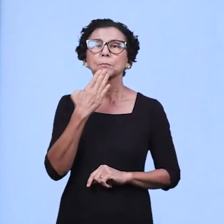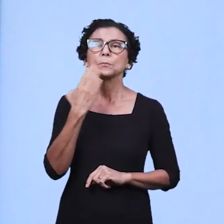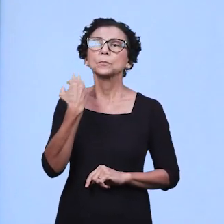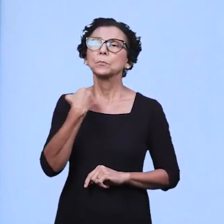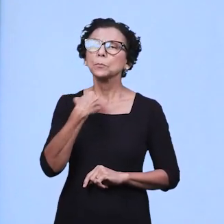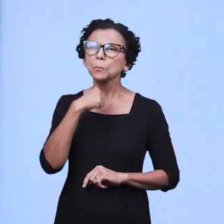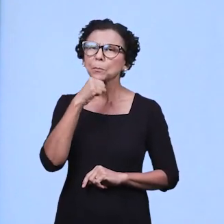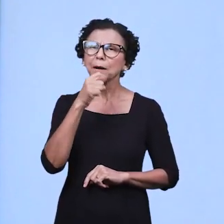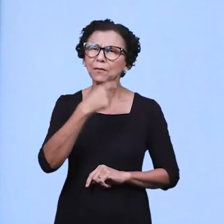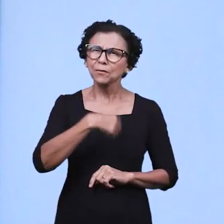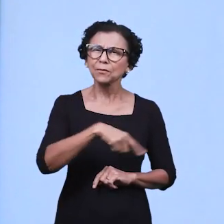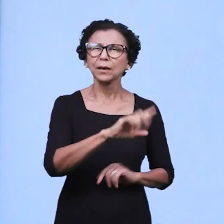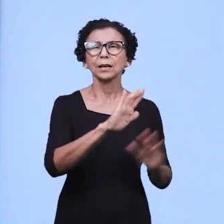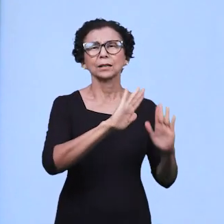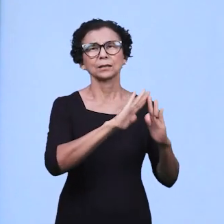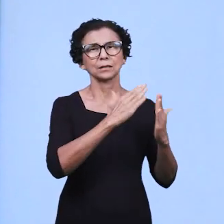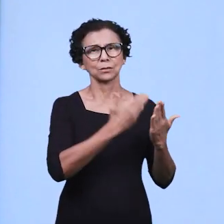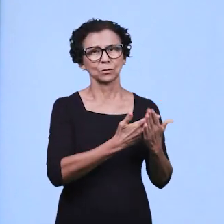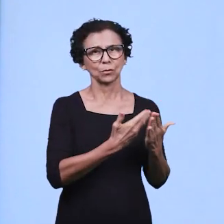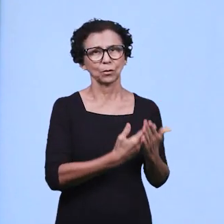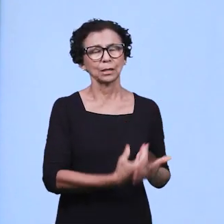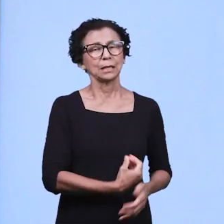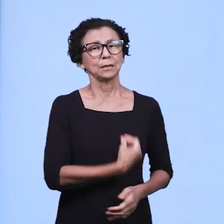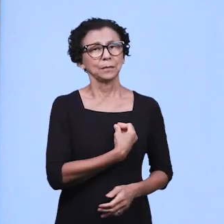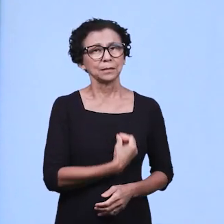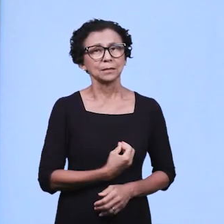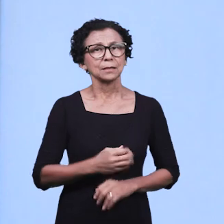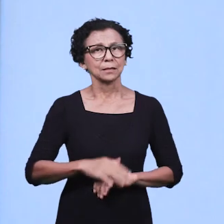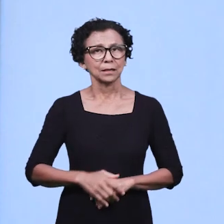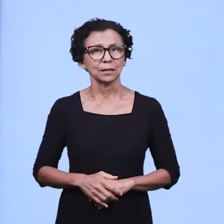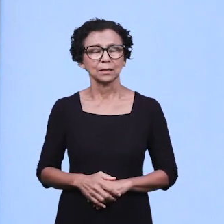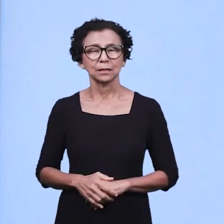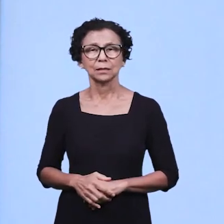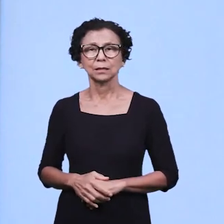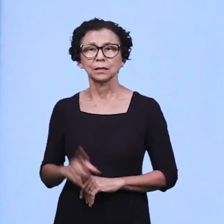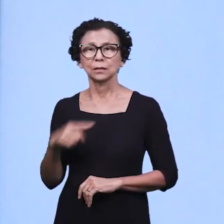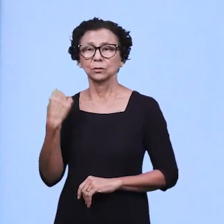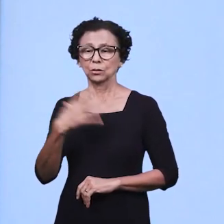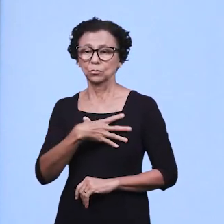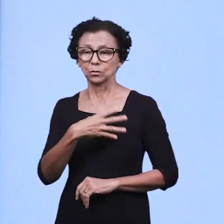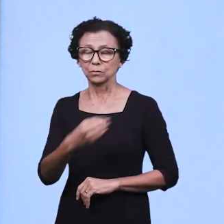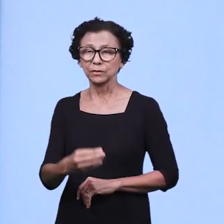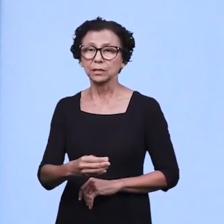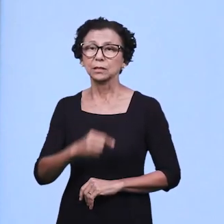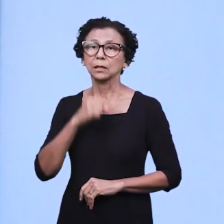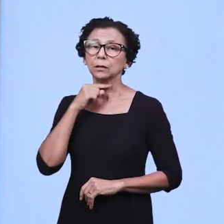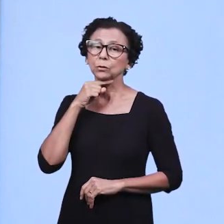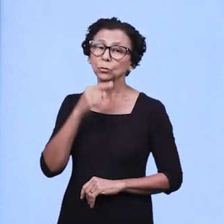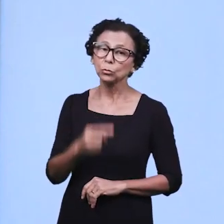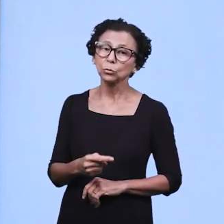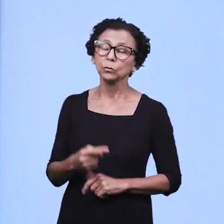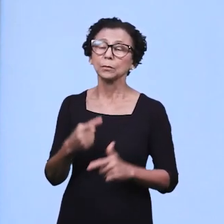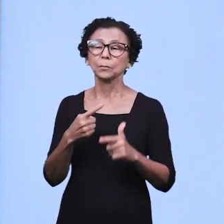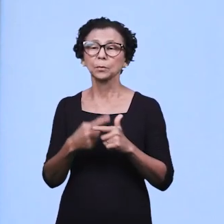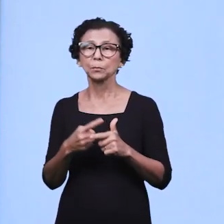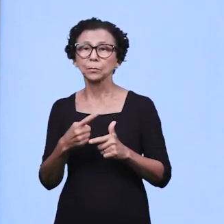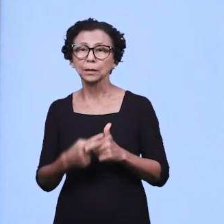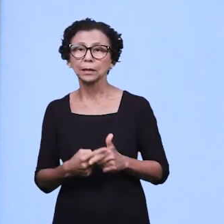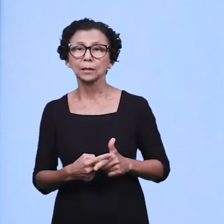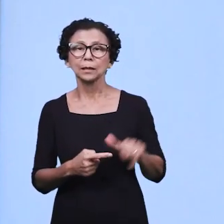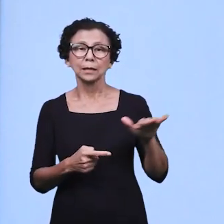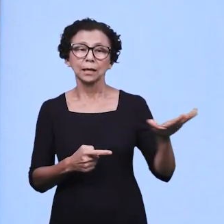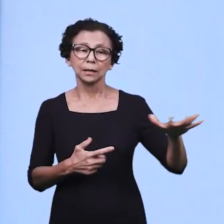das escolhas, não se esqueçam que os nossos filhos têm dúvidas e têm problemas. A escola é um ambiente